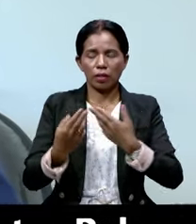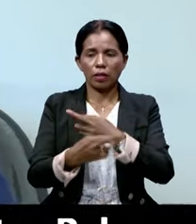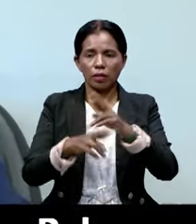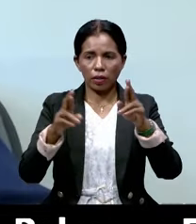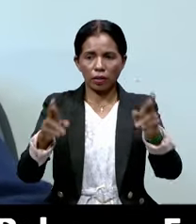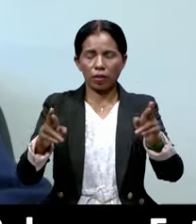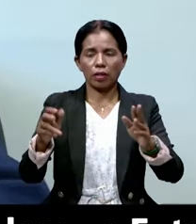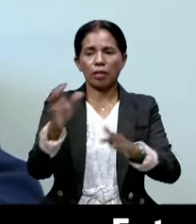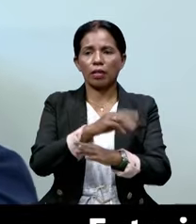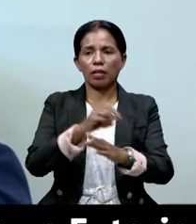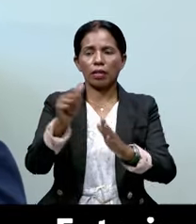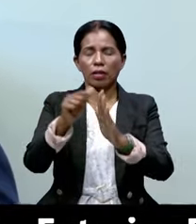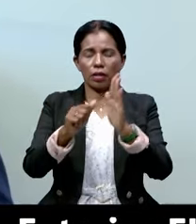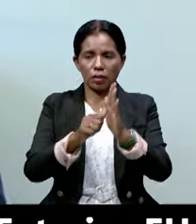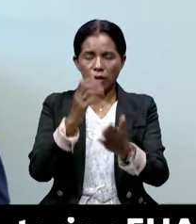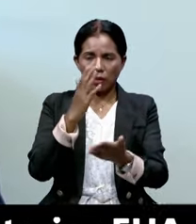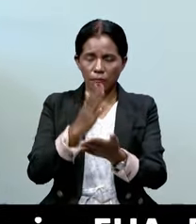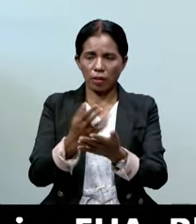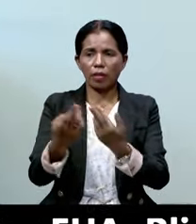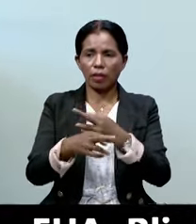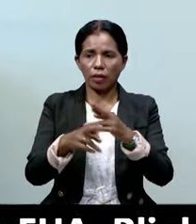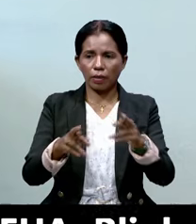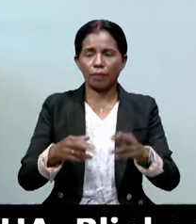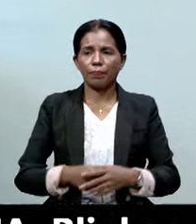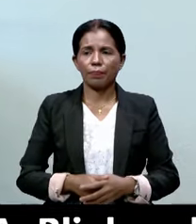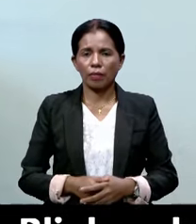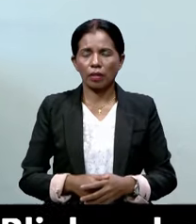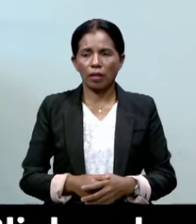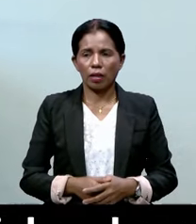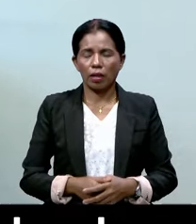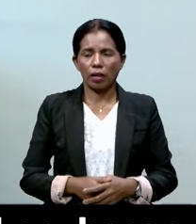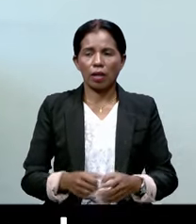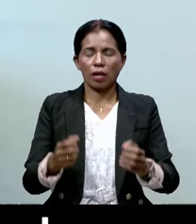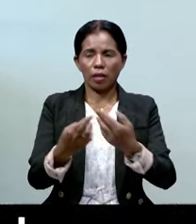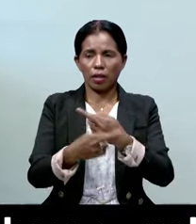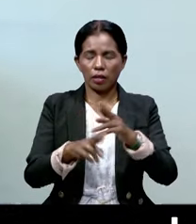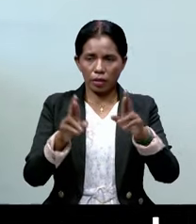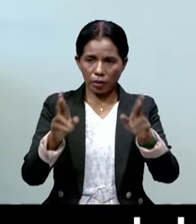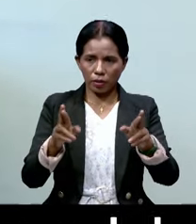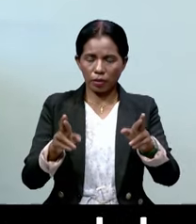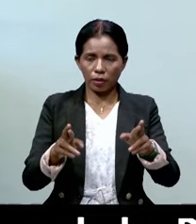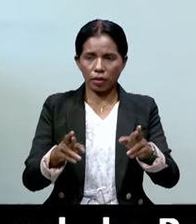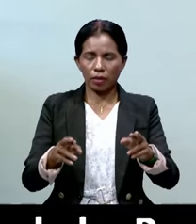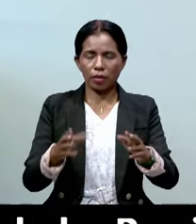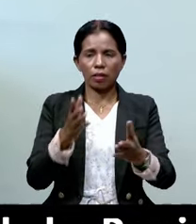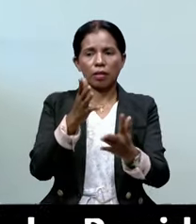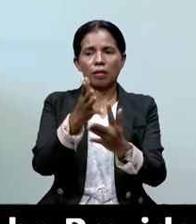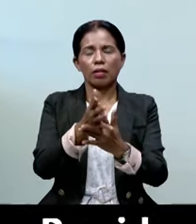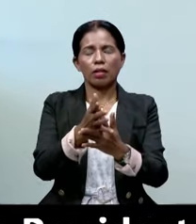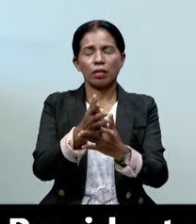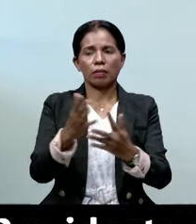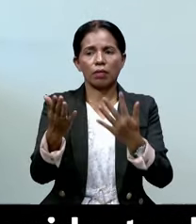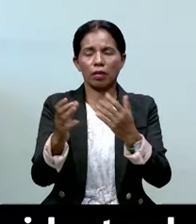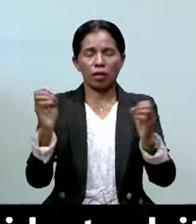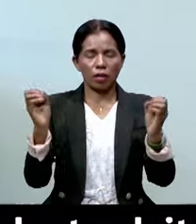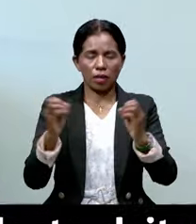ka ação adequada ou evita resultado ne omissão nebe hamos resultado uma se de pena ka omitente ida nema